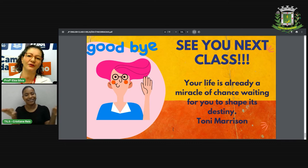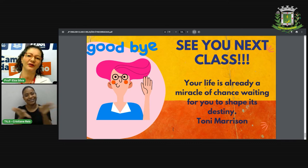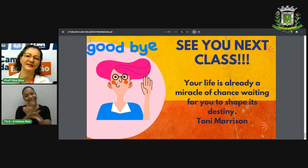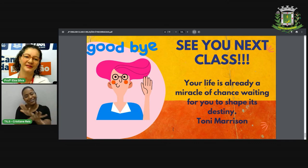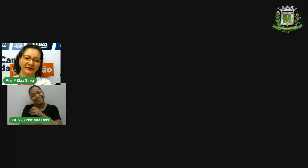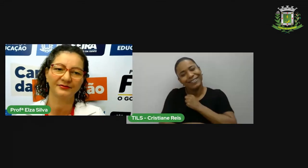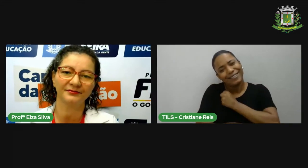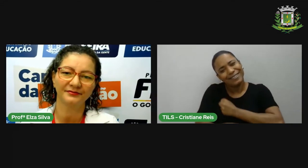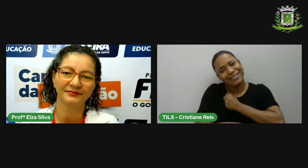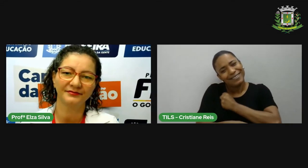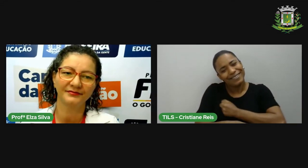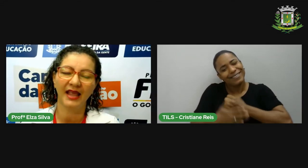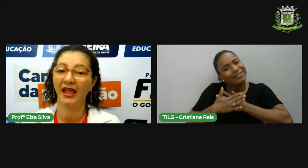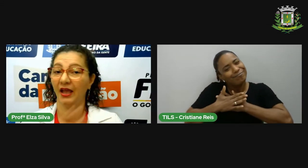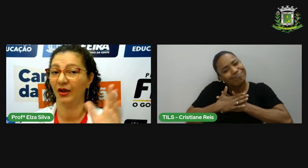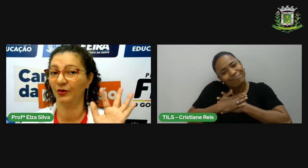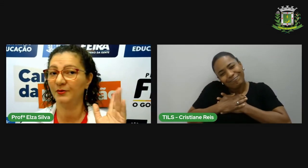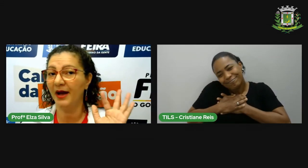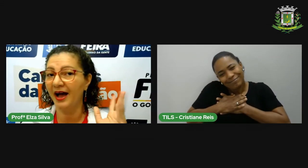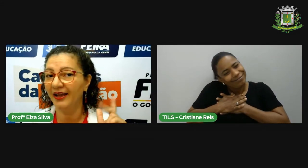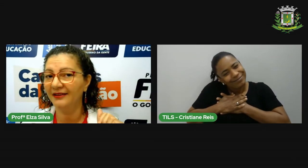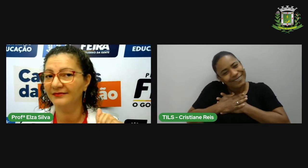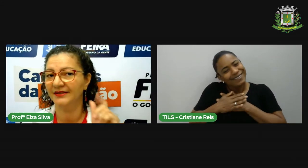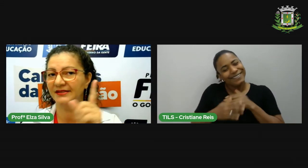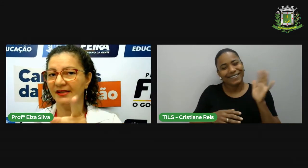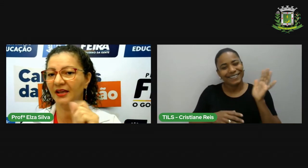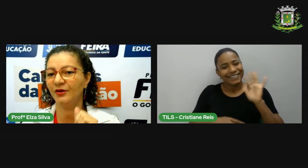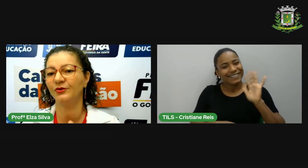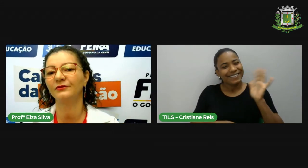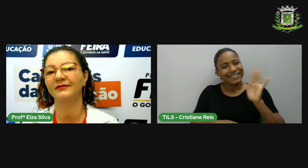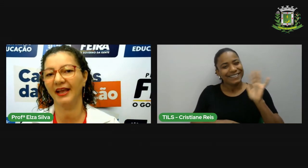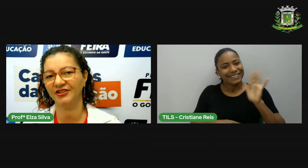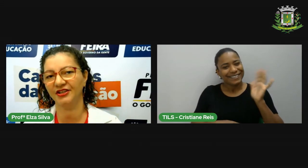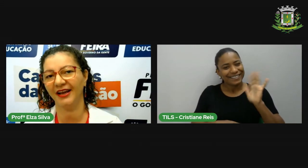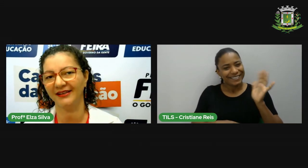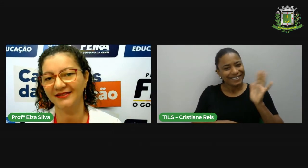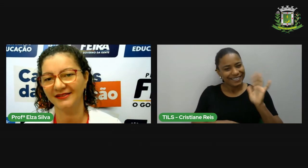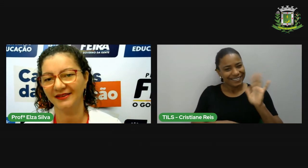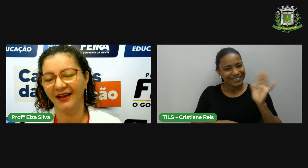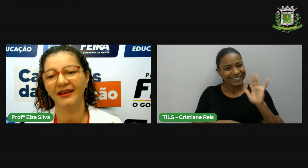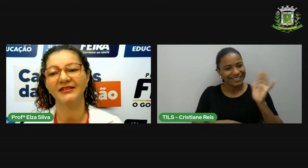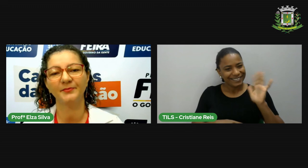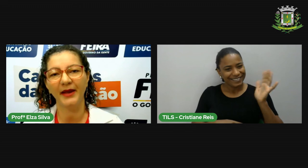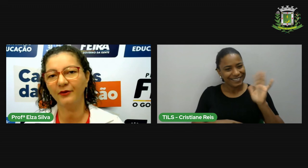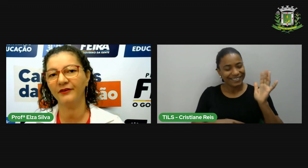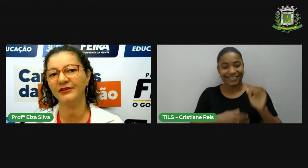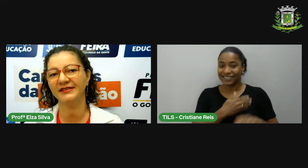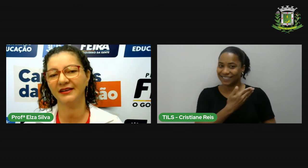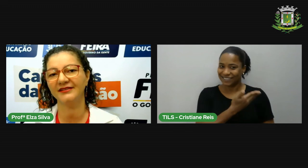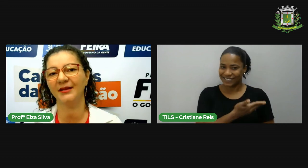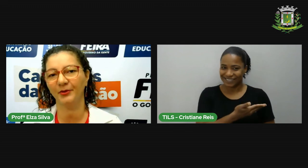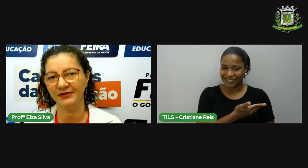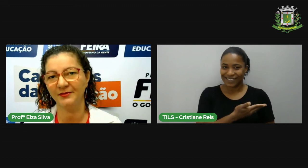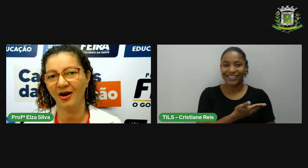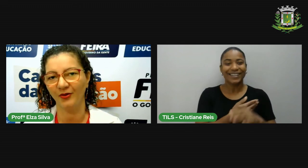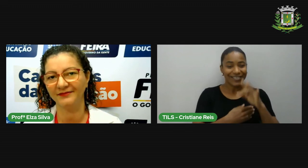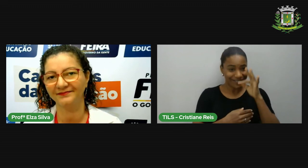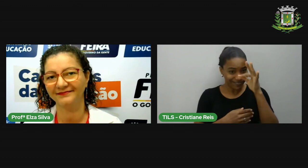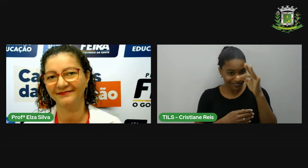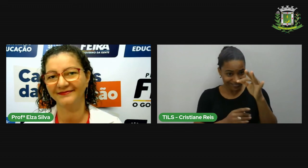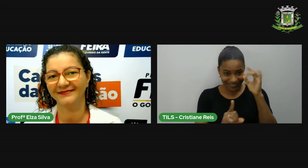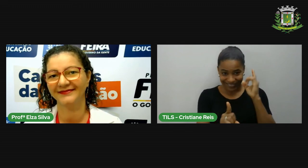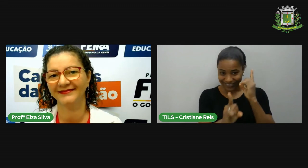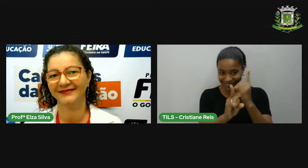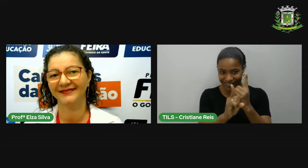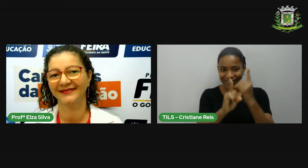aperto no coração. Goodbye, see you next class. Espero ver vocês na próxima aula.